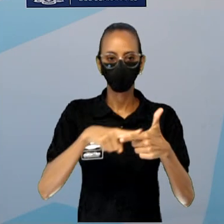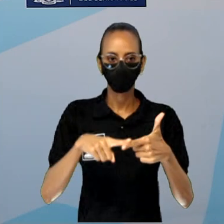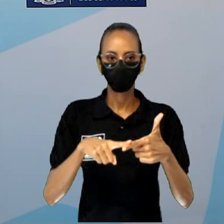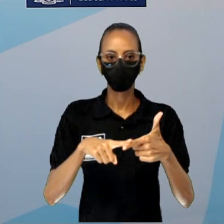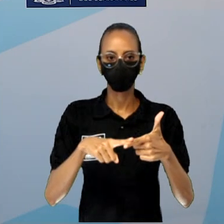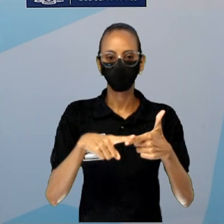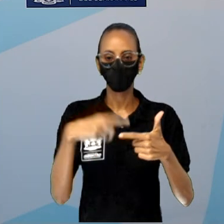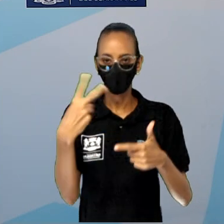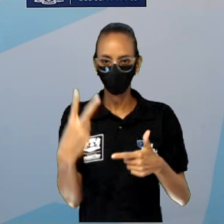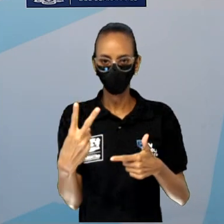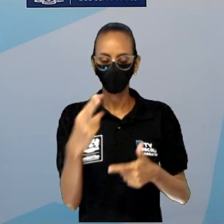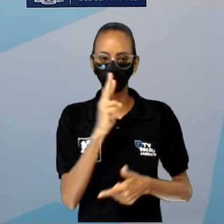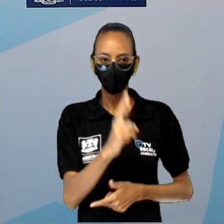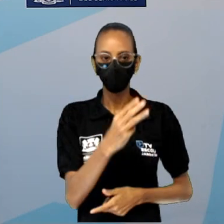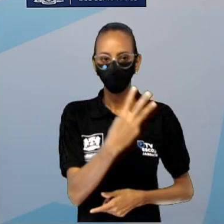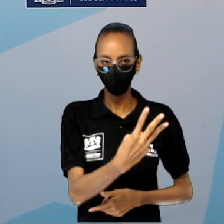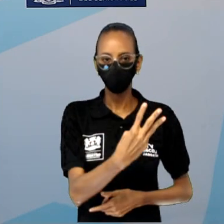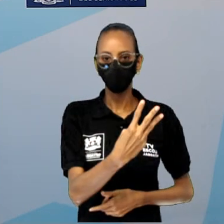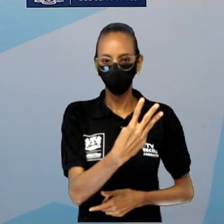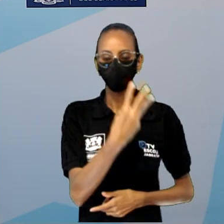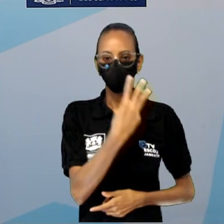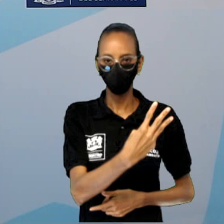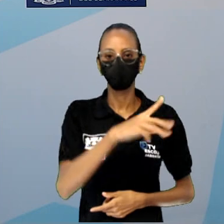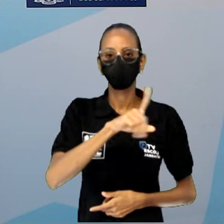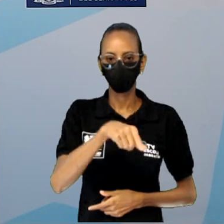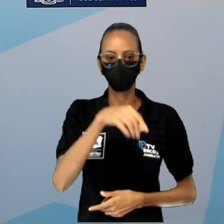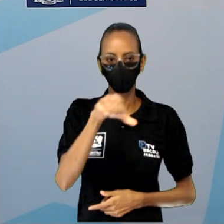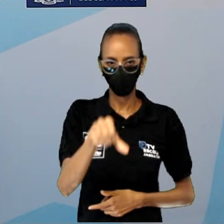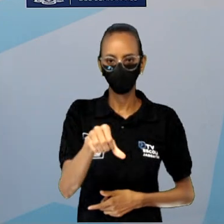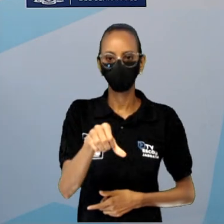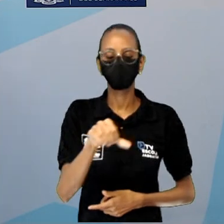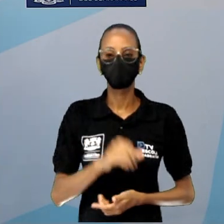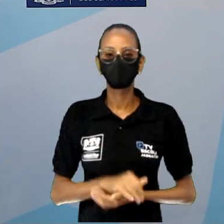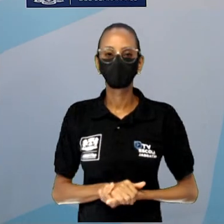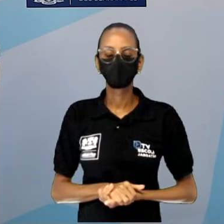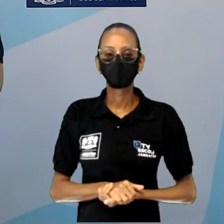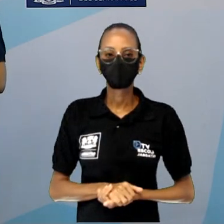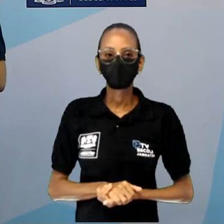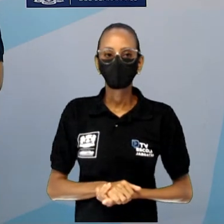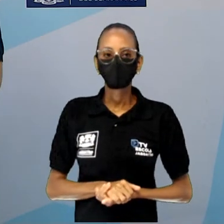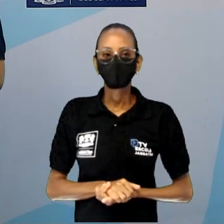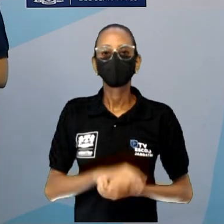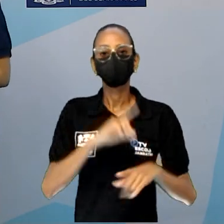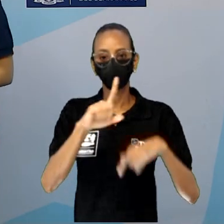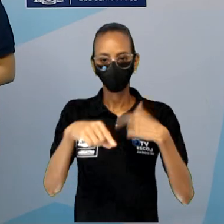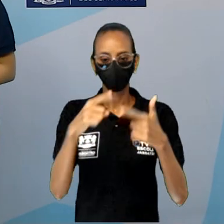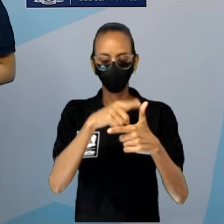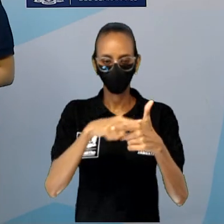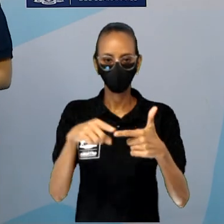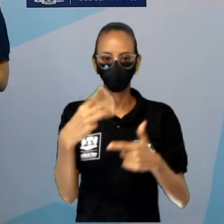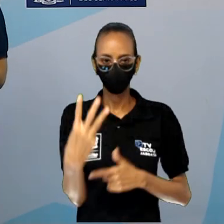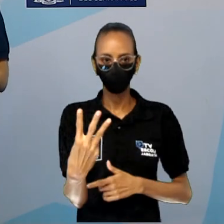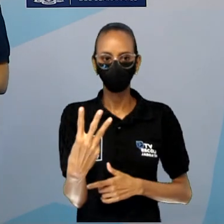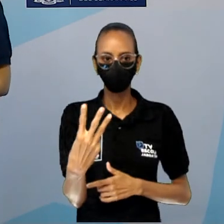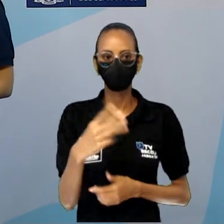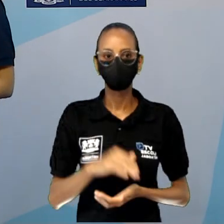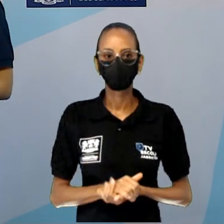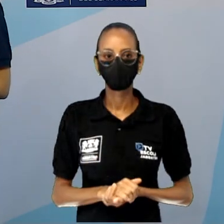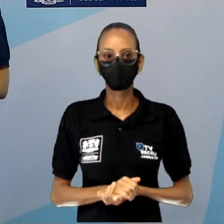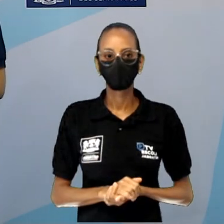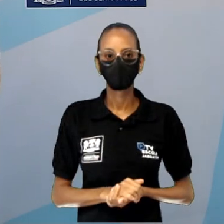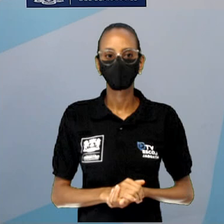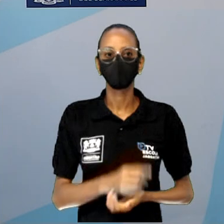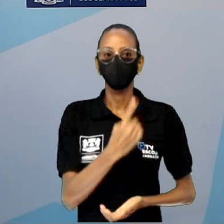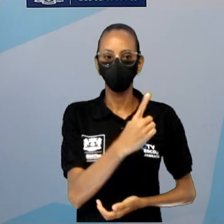3 e 9 não divide. Então, a gente vai repetir, tá legal? Depois a gente vai dividir para 3, então eu vou ter 1 e